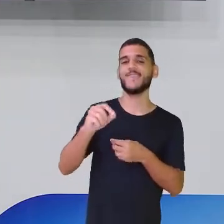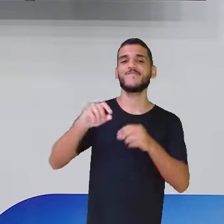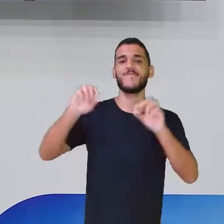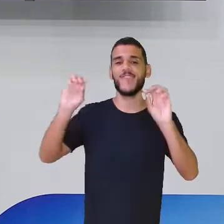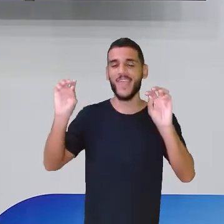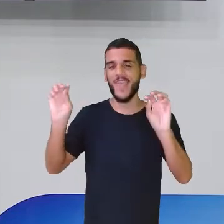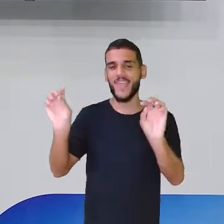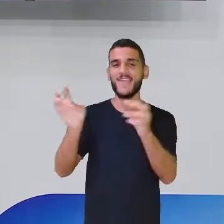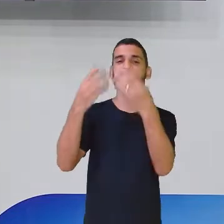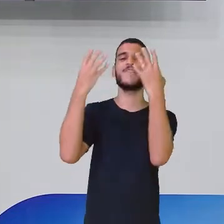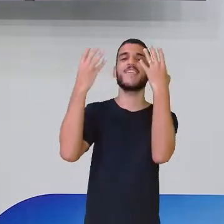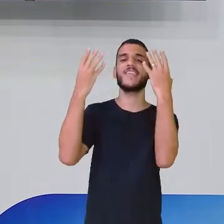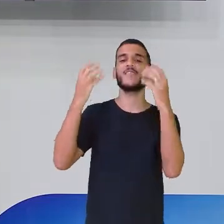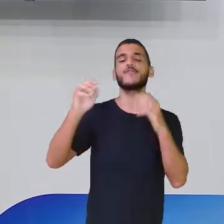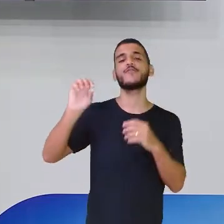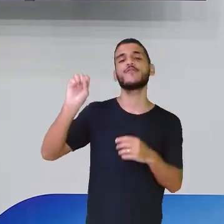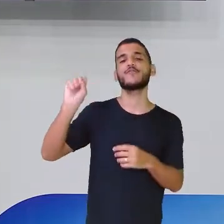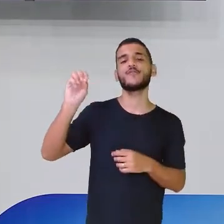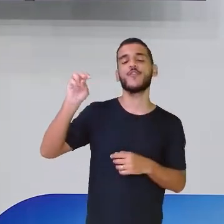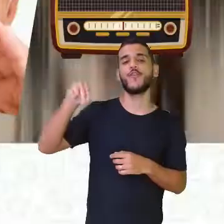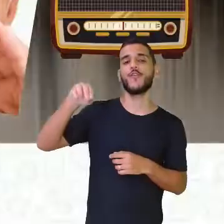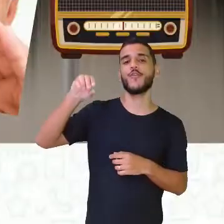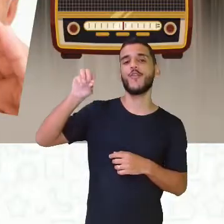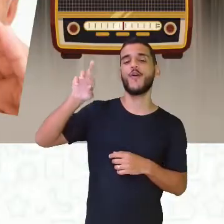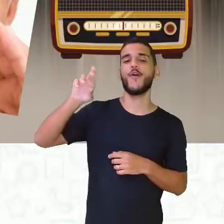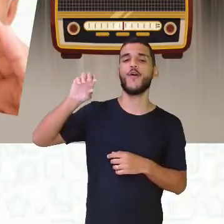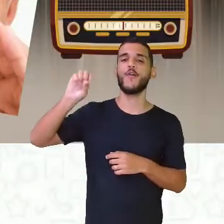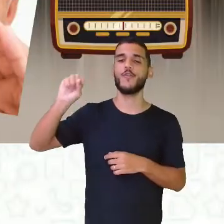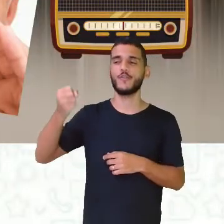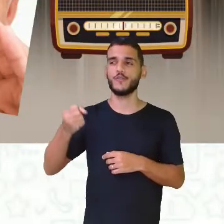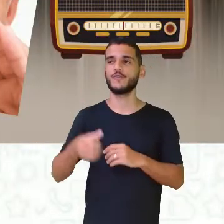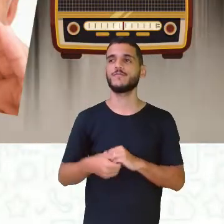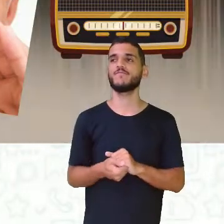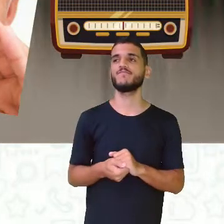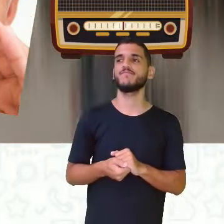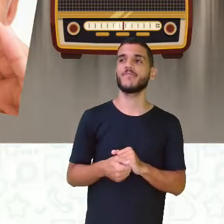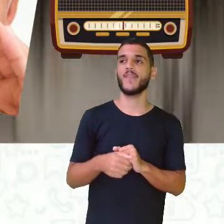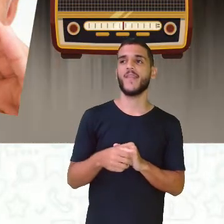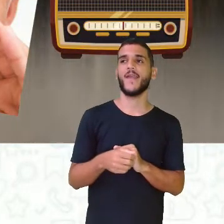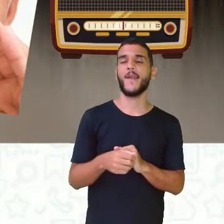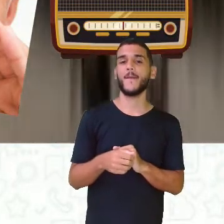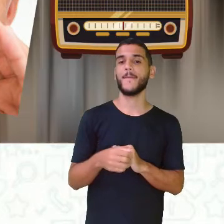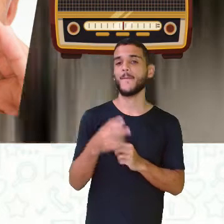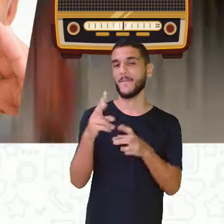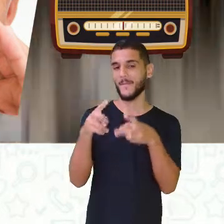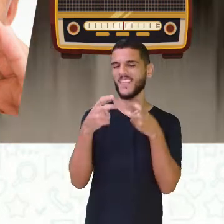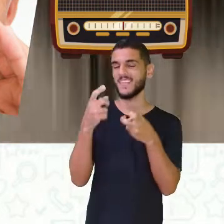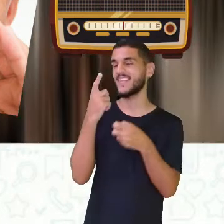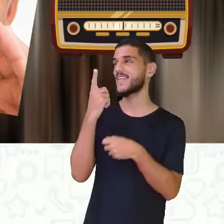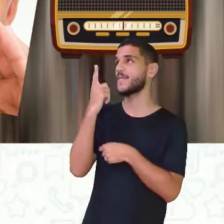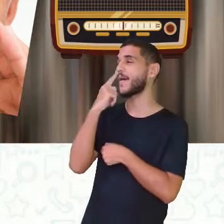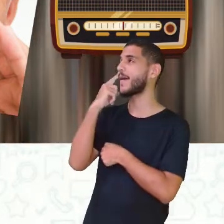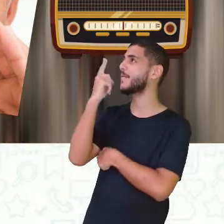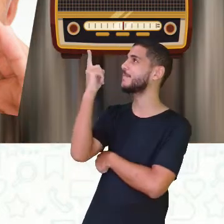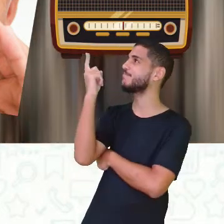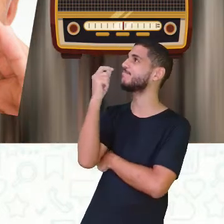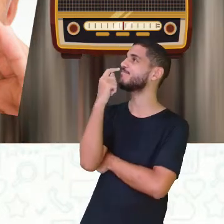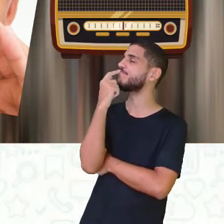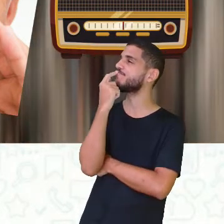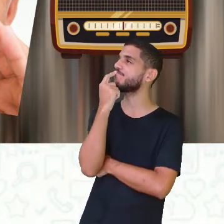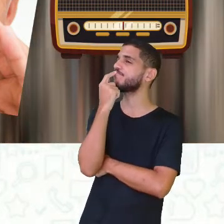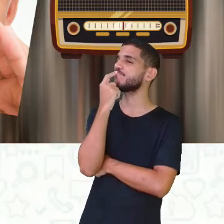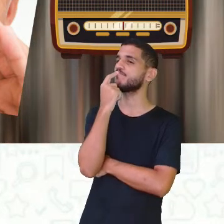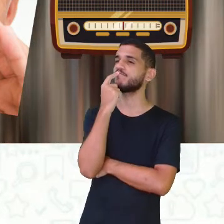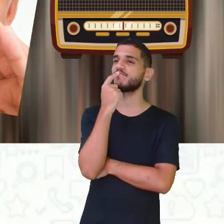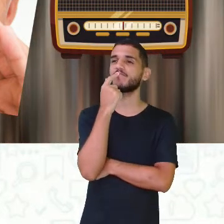gente tá vendo aí alguns eventos sonoros, né? É interessante. Aí, a gente tá agora entrando um pouquinho para